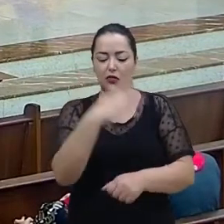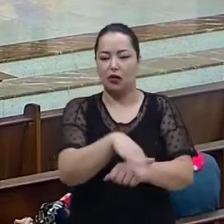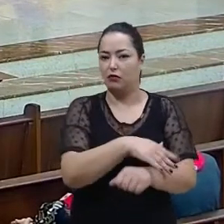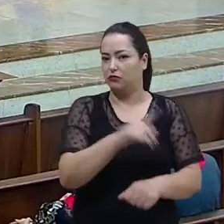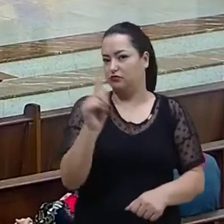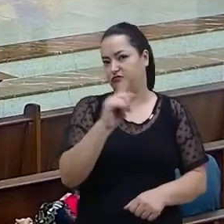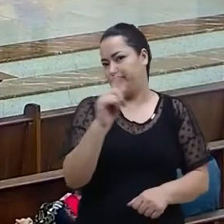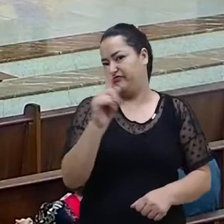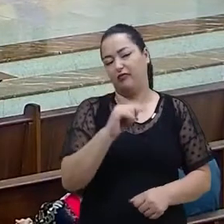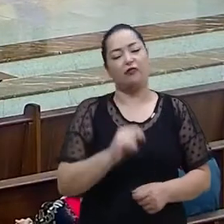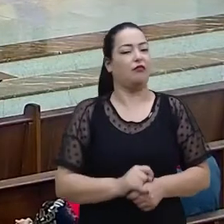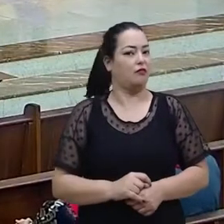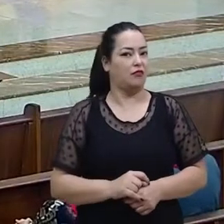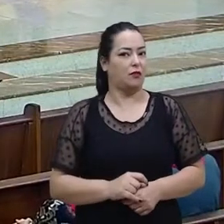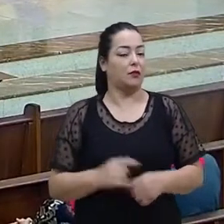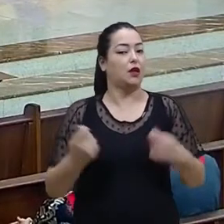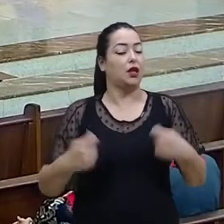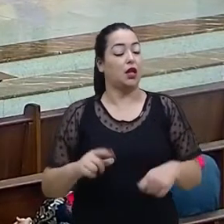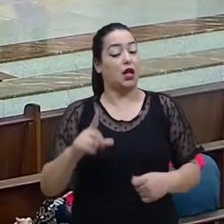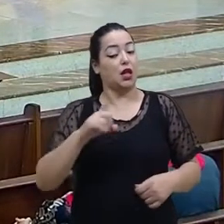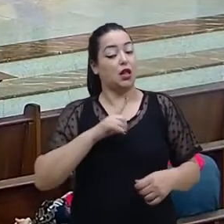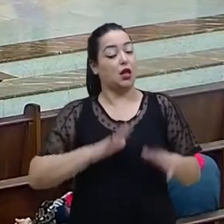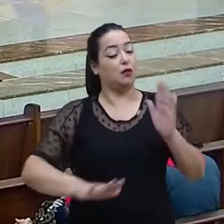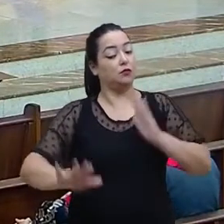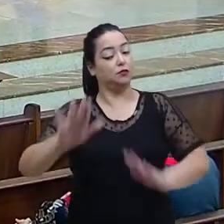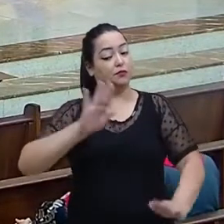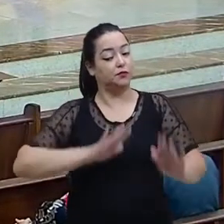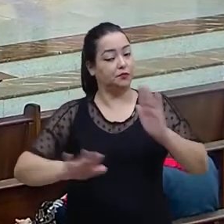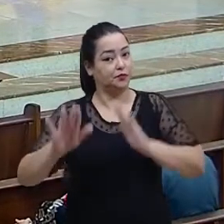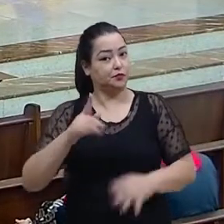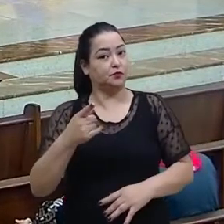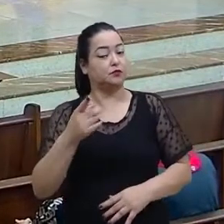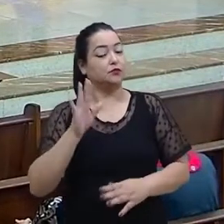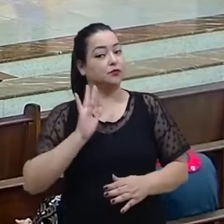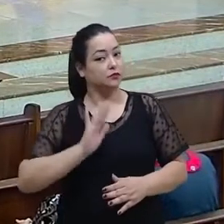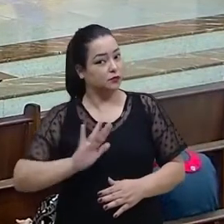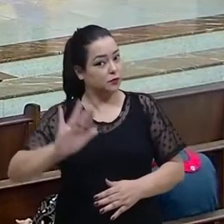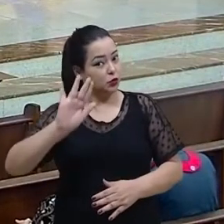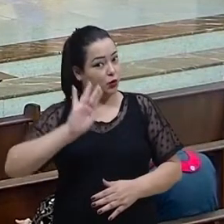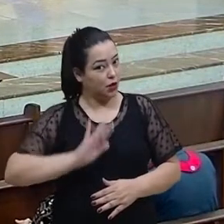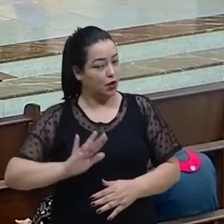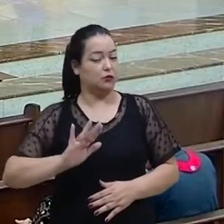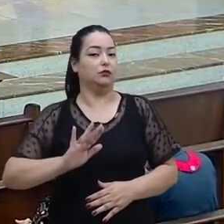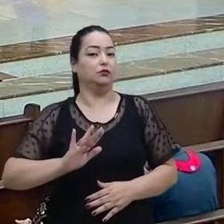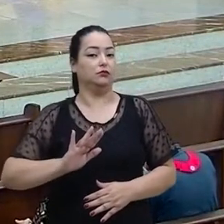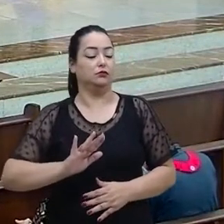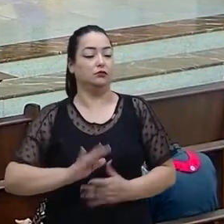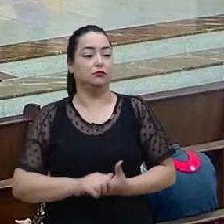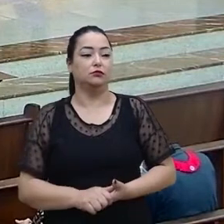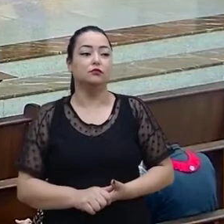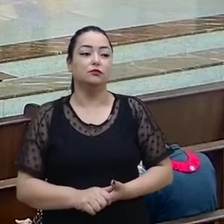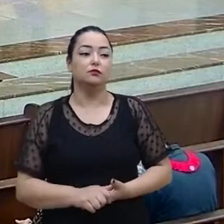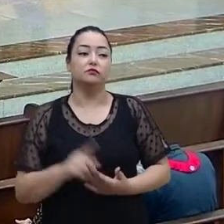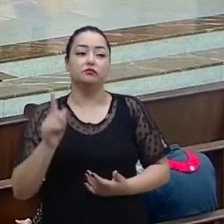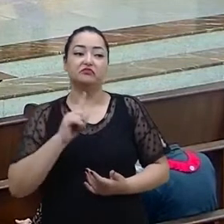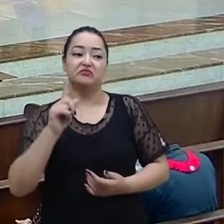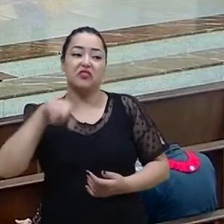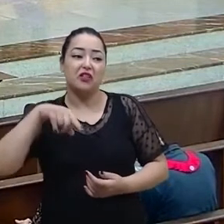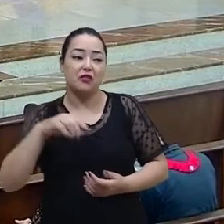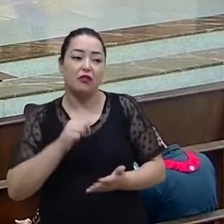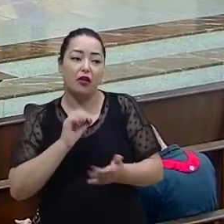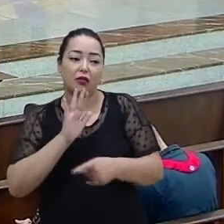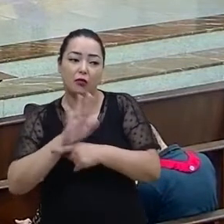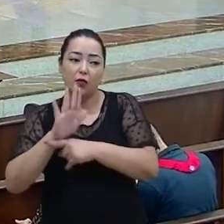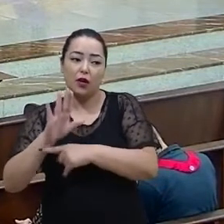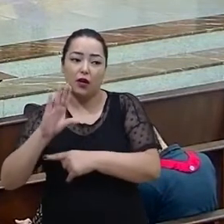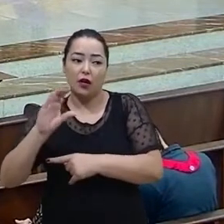irresponsável hoje em dia e Não façam isso não dê esmola nas ruas e não é assim que faz